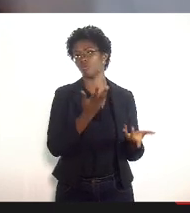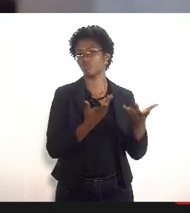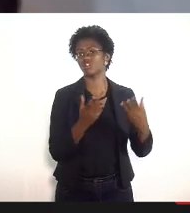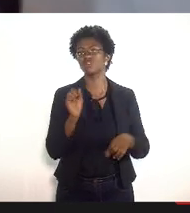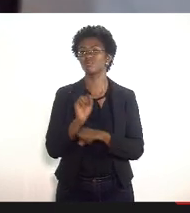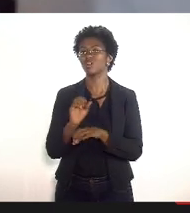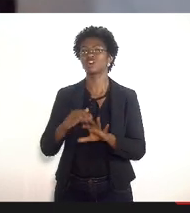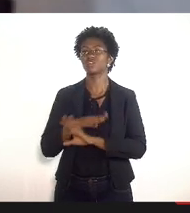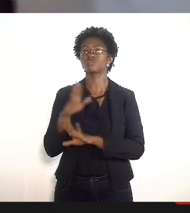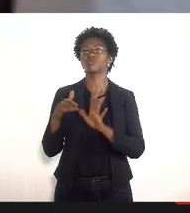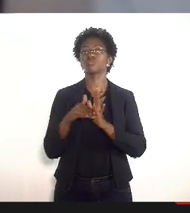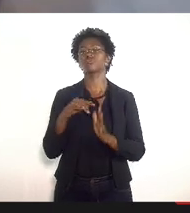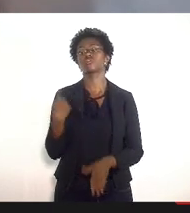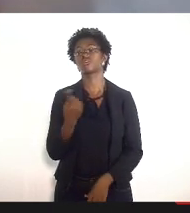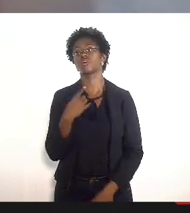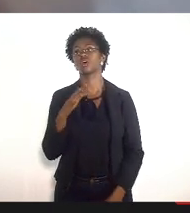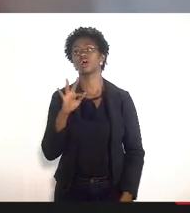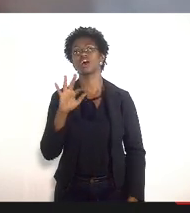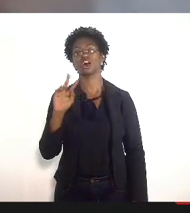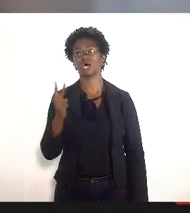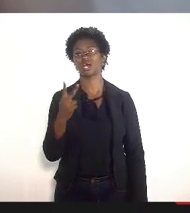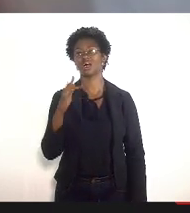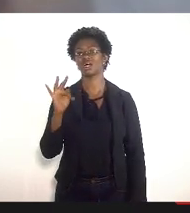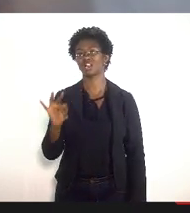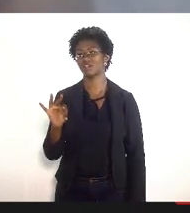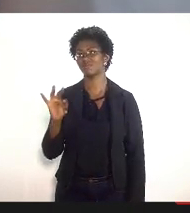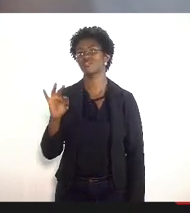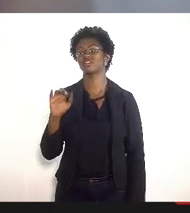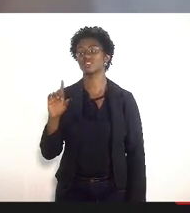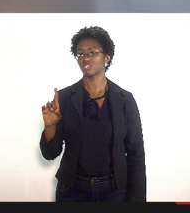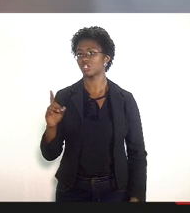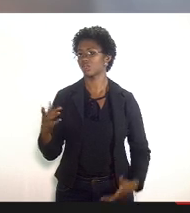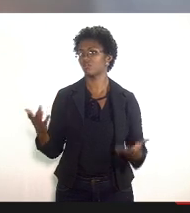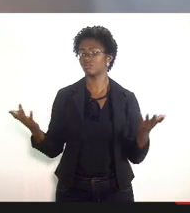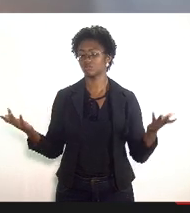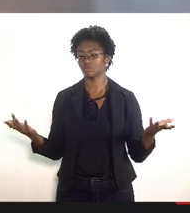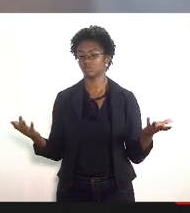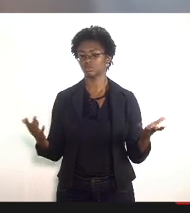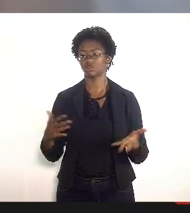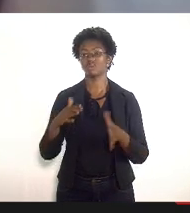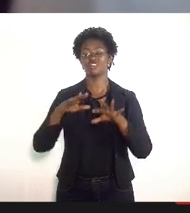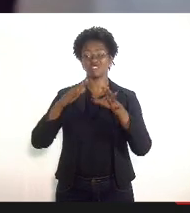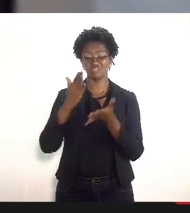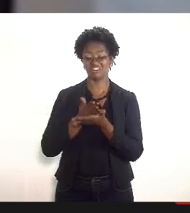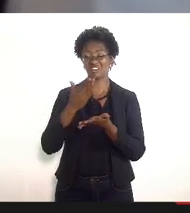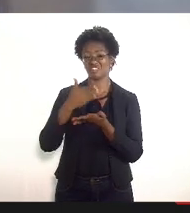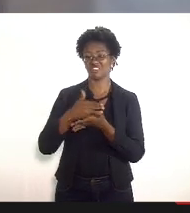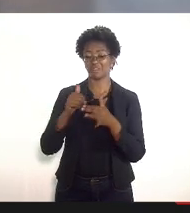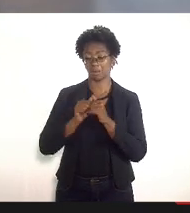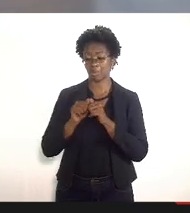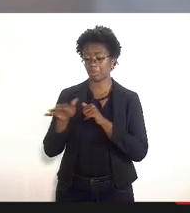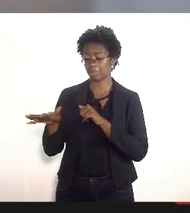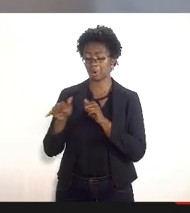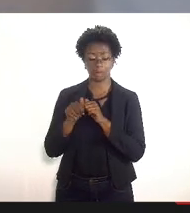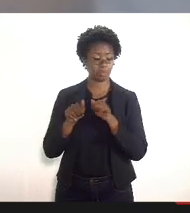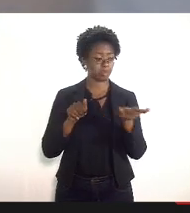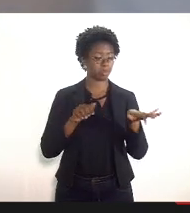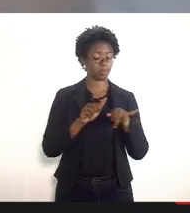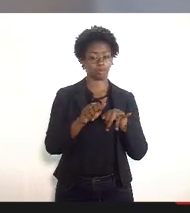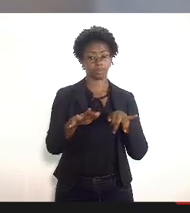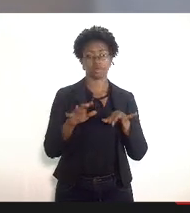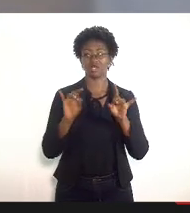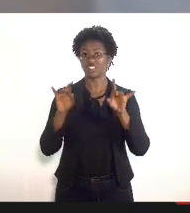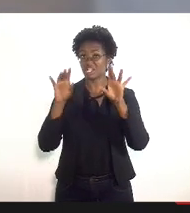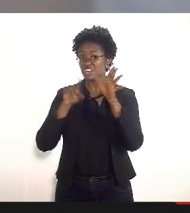do HFB, tá? E tiramos todas as equipes, viu? As equipes foram divididas, esparramadas, equipes